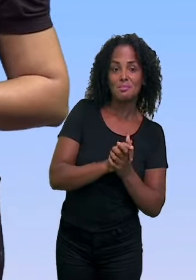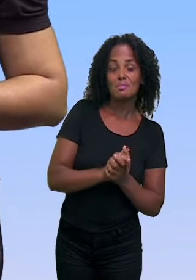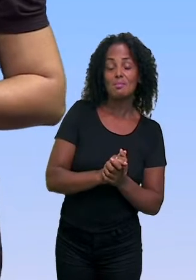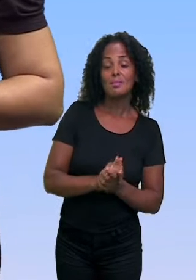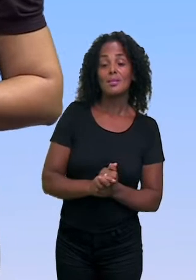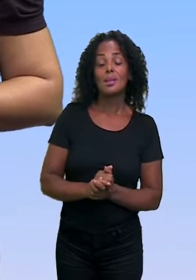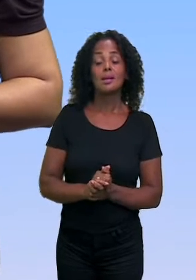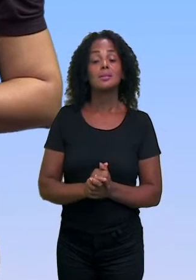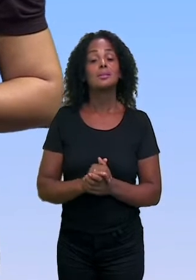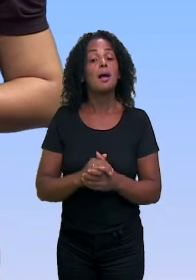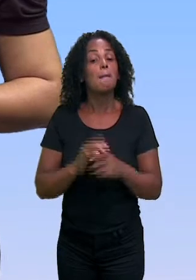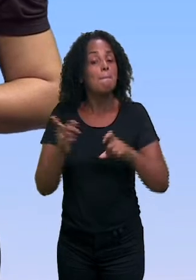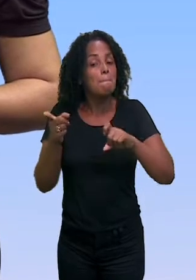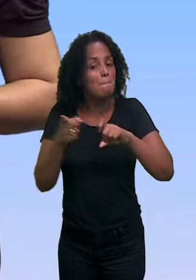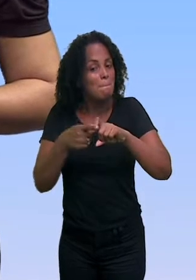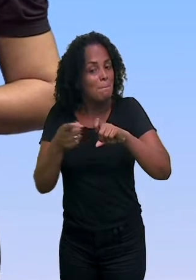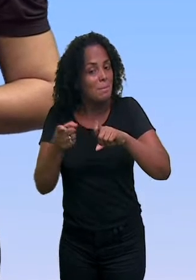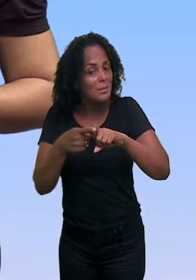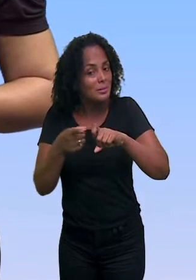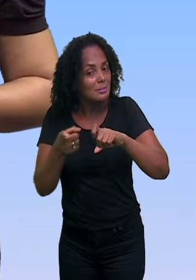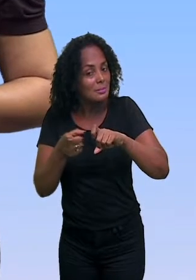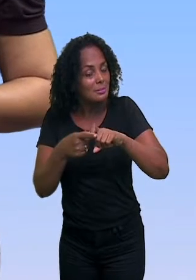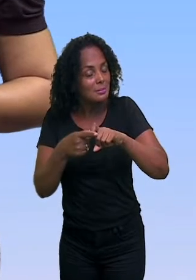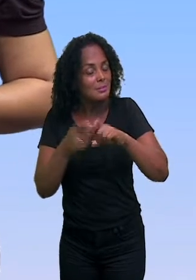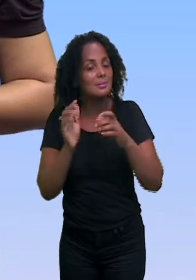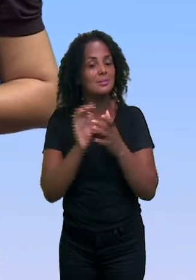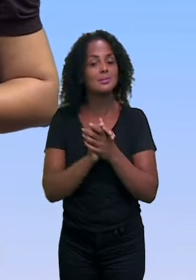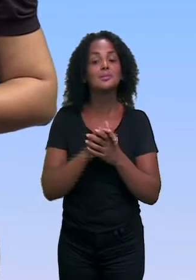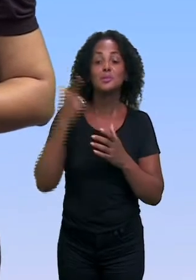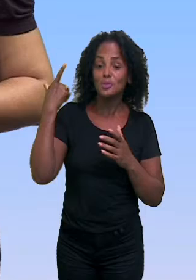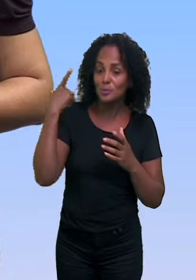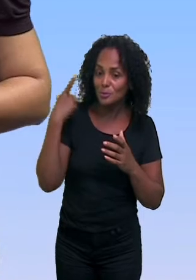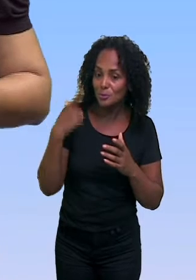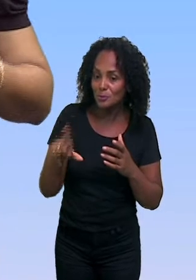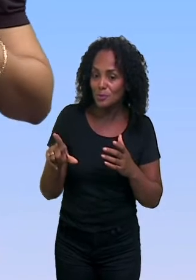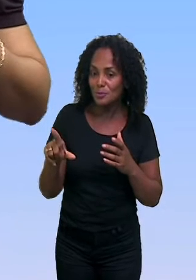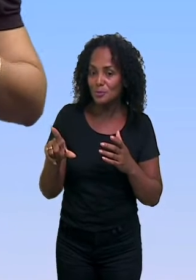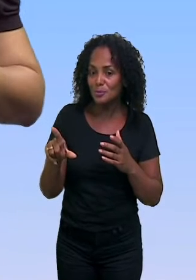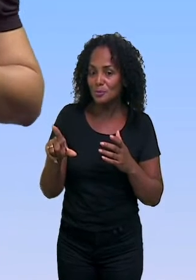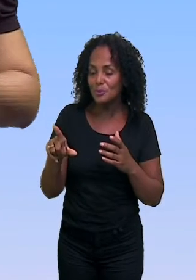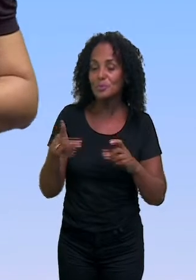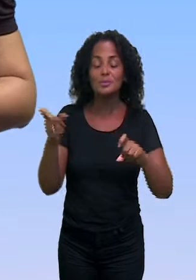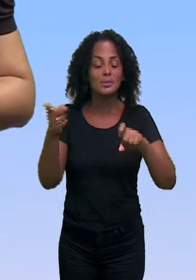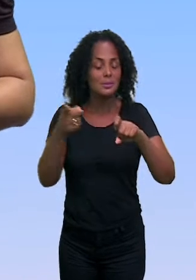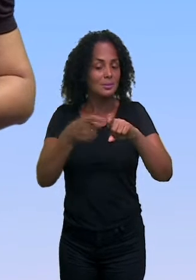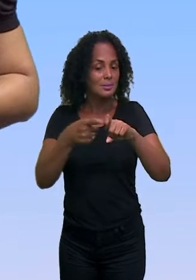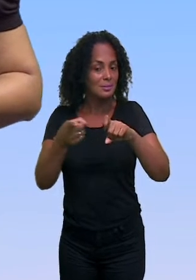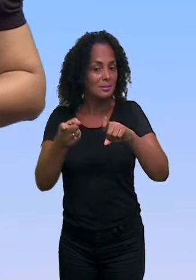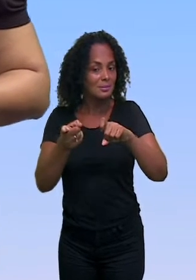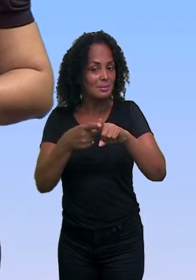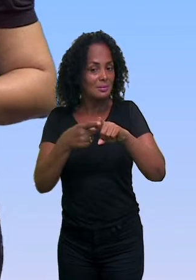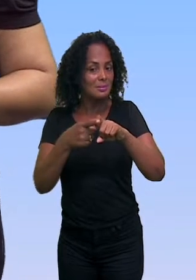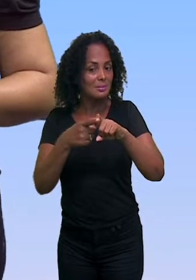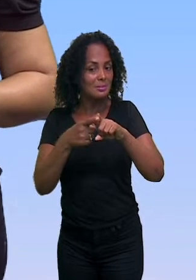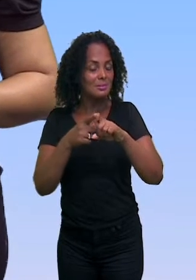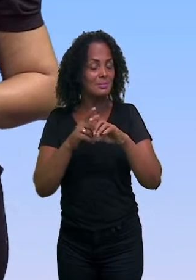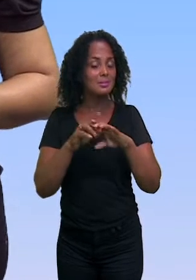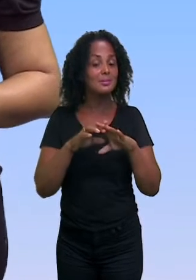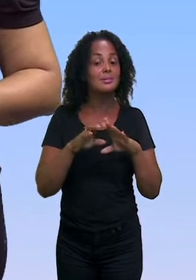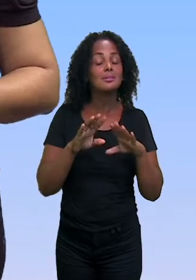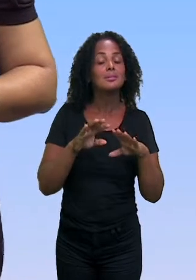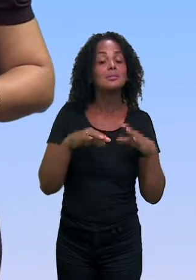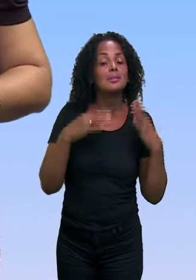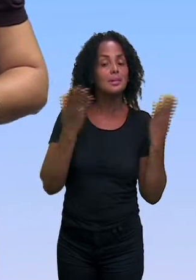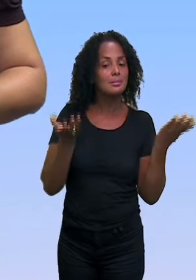Doctor o doutor ripples Doctor então